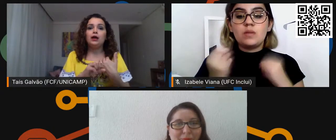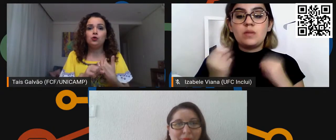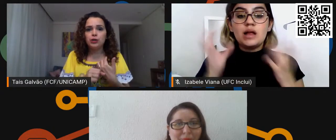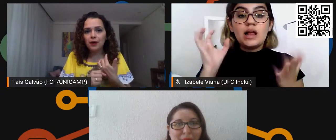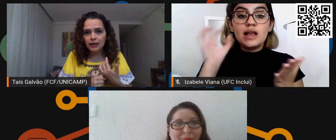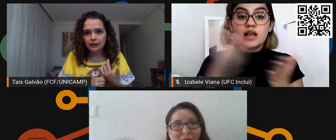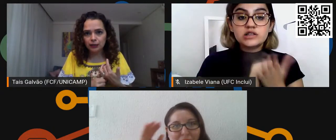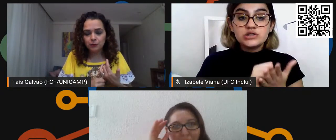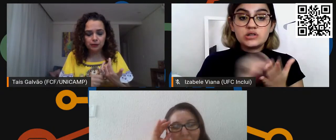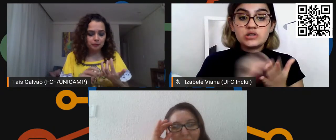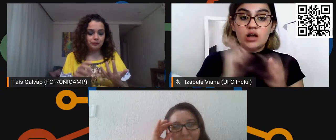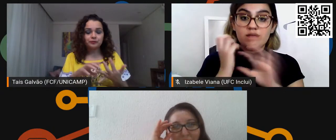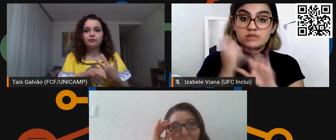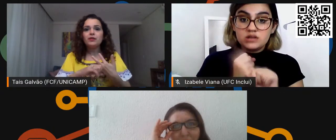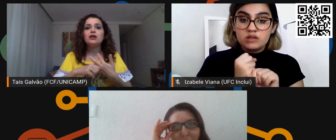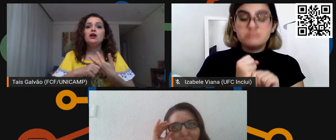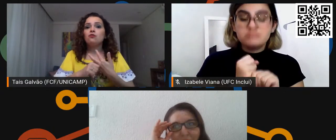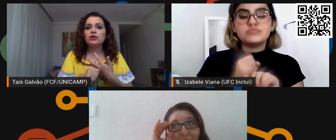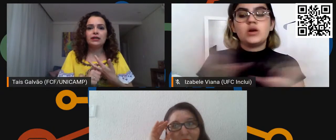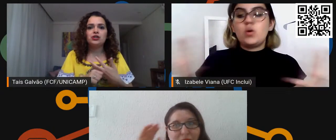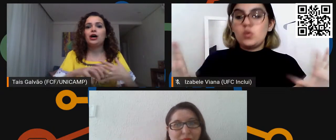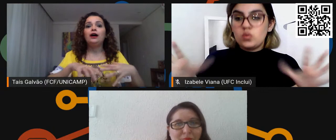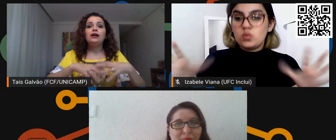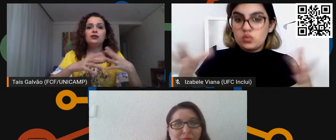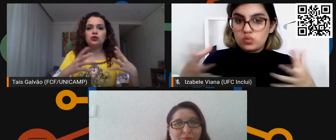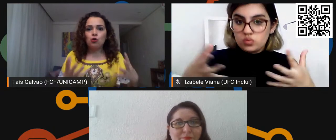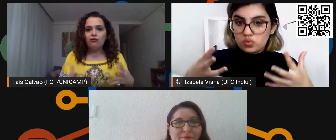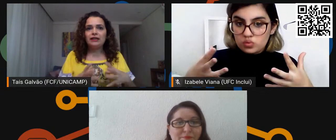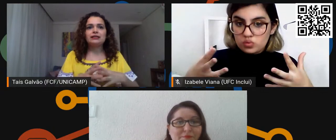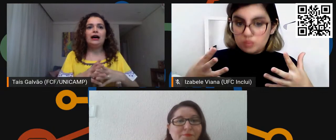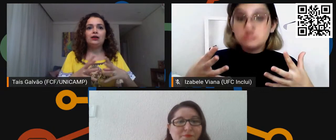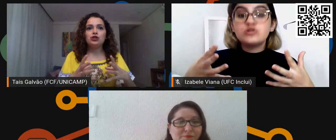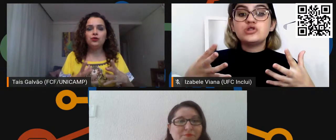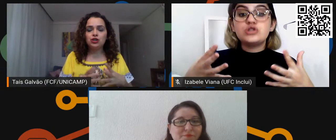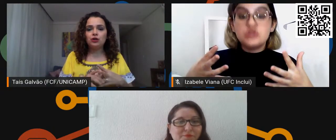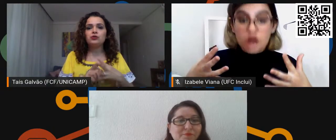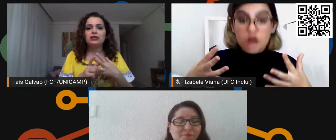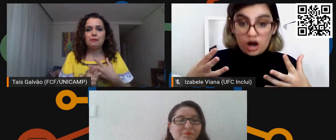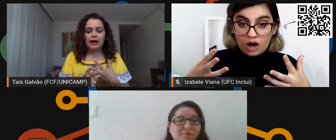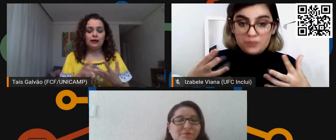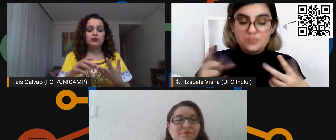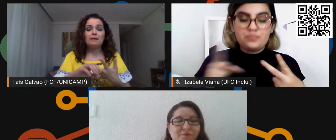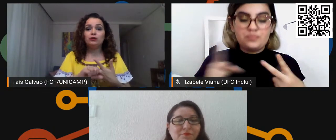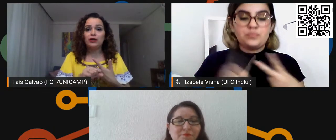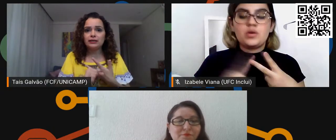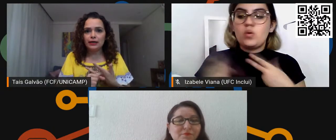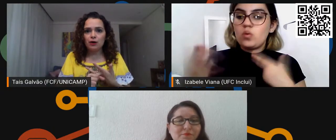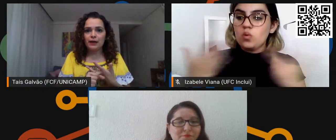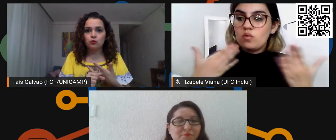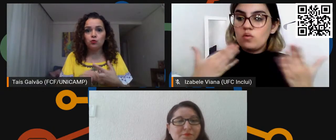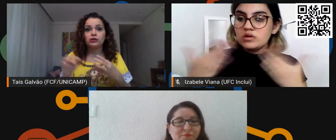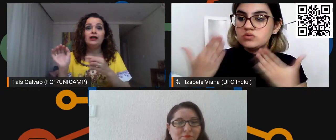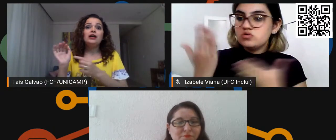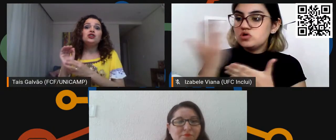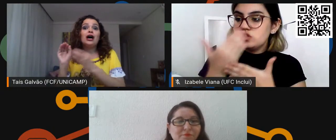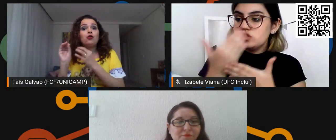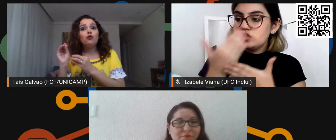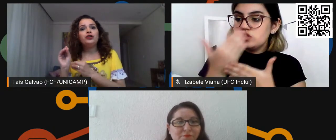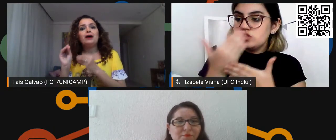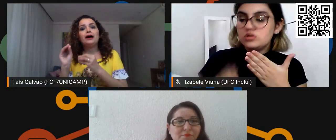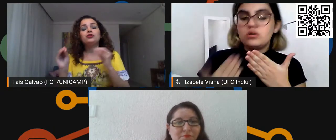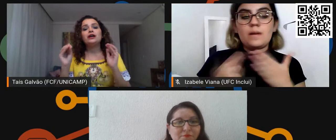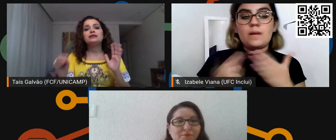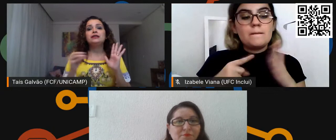você reuniu a equipe, vocês já conversaram, dividiram os trabalhos, amadureceram a pergunta,